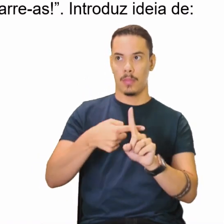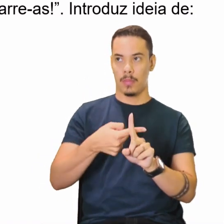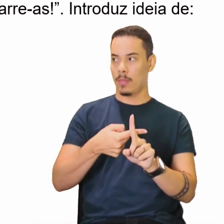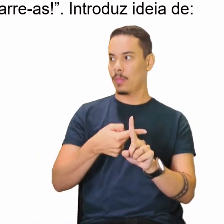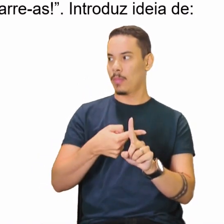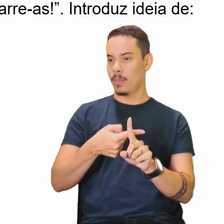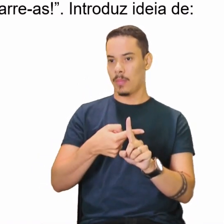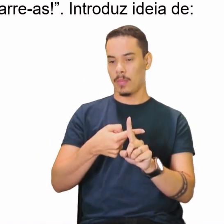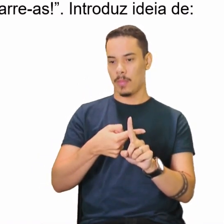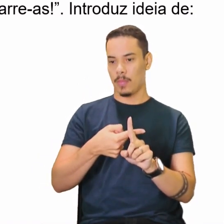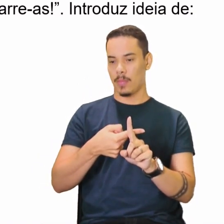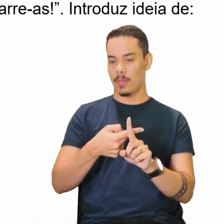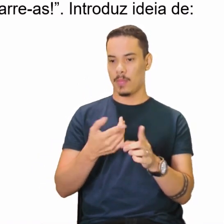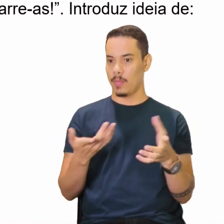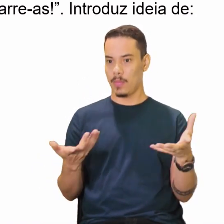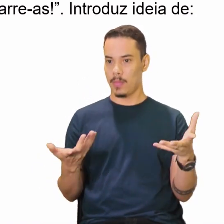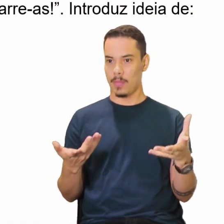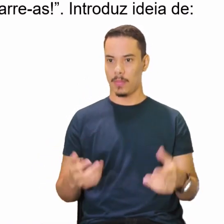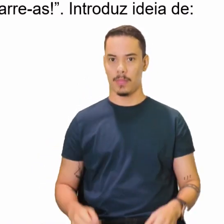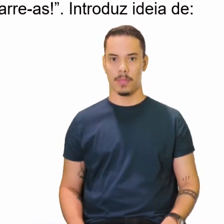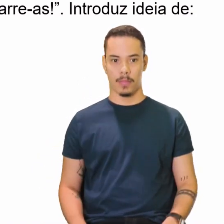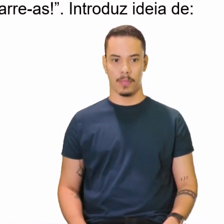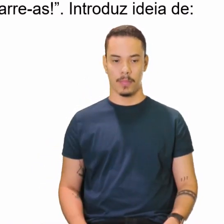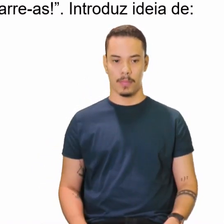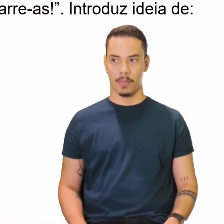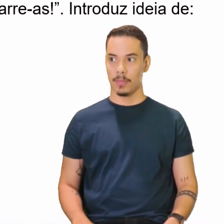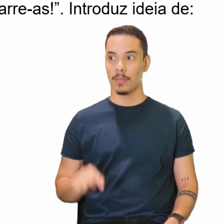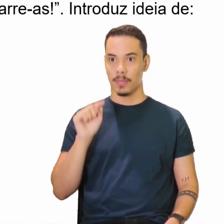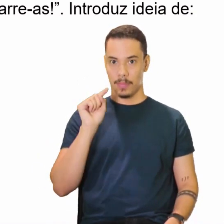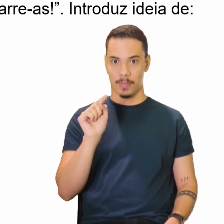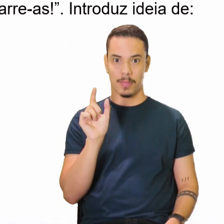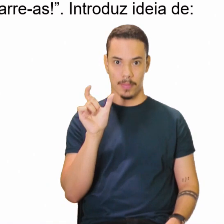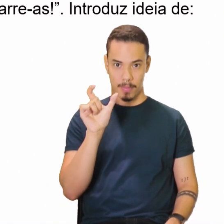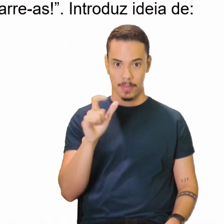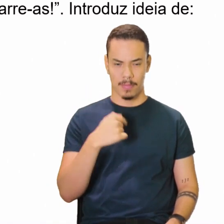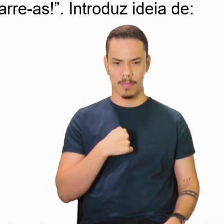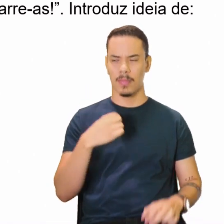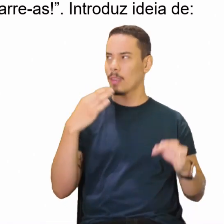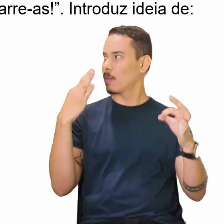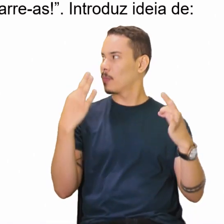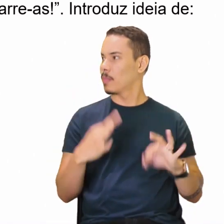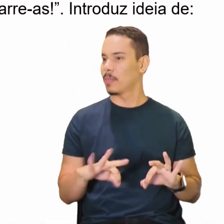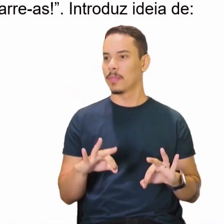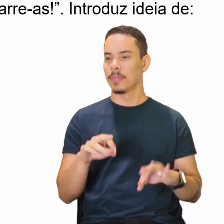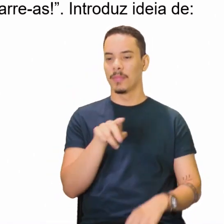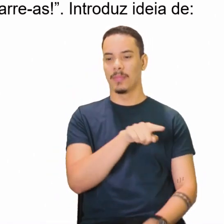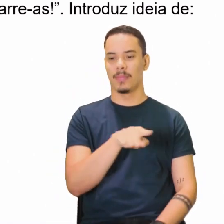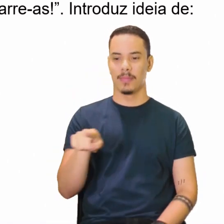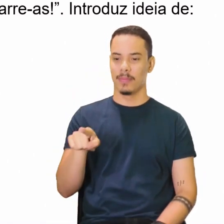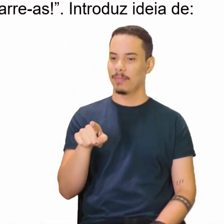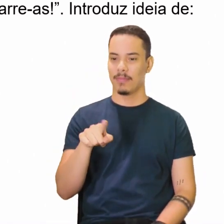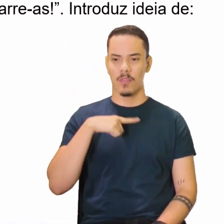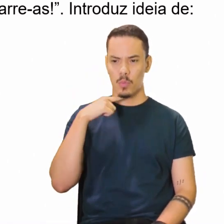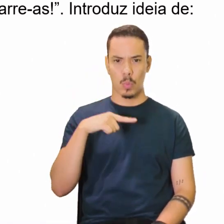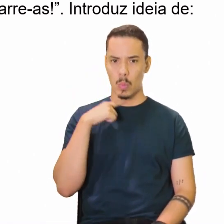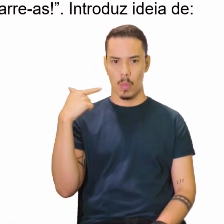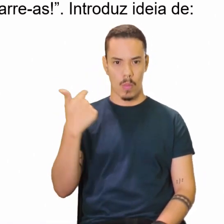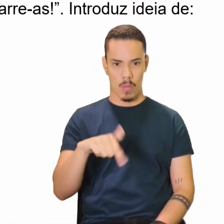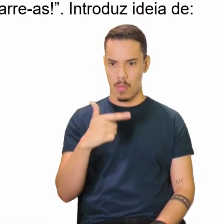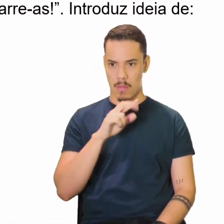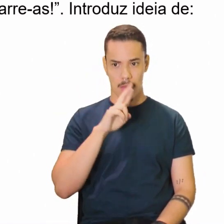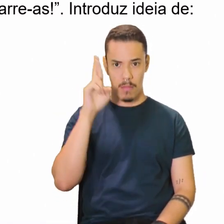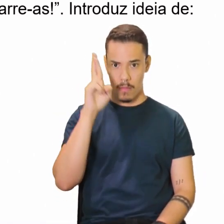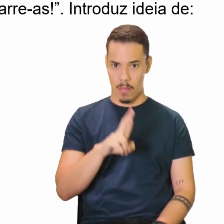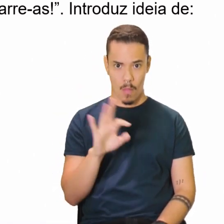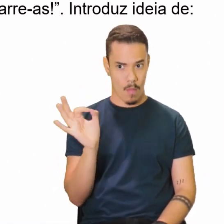adição. Vamos lá. Essa palavra, eu tenho certeza que você aí não teve dúvida para